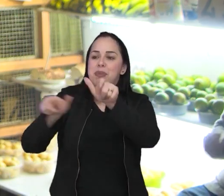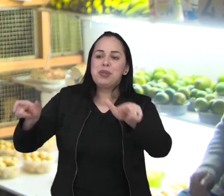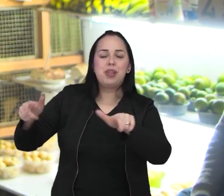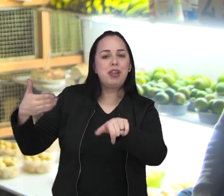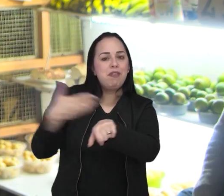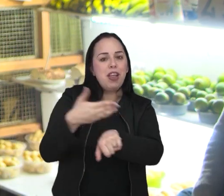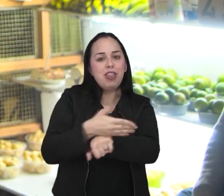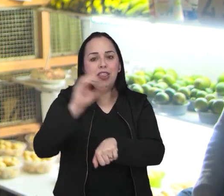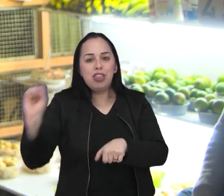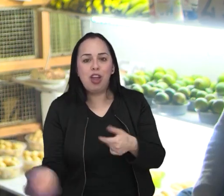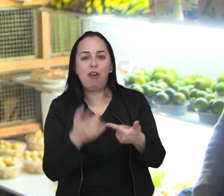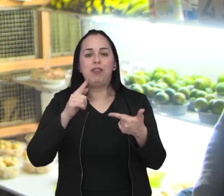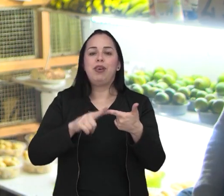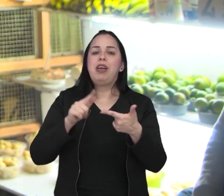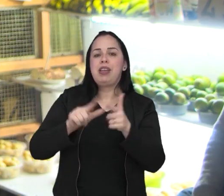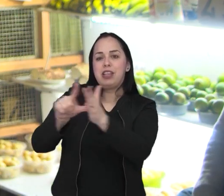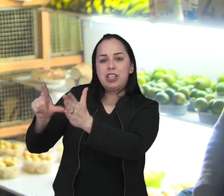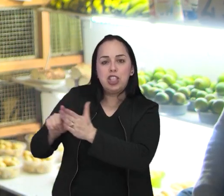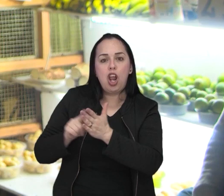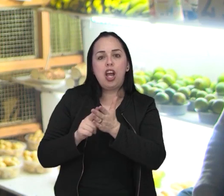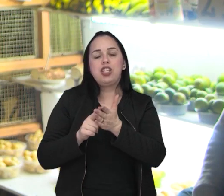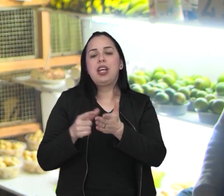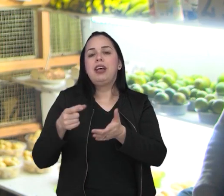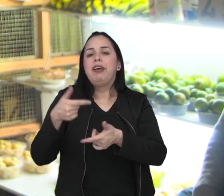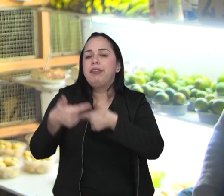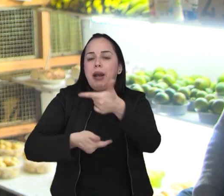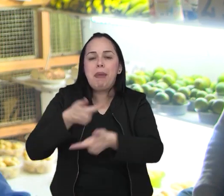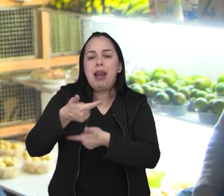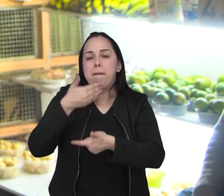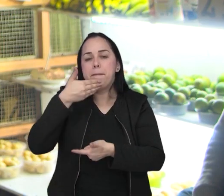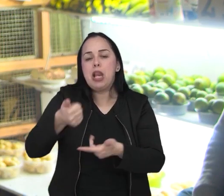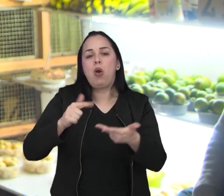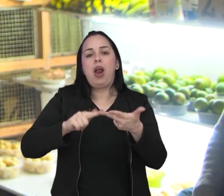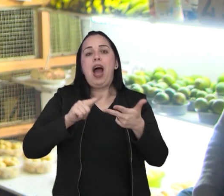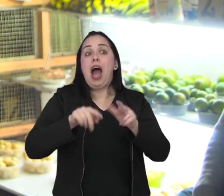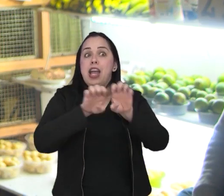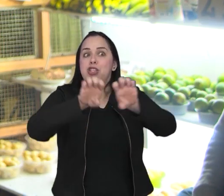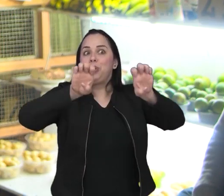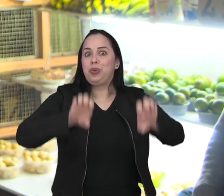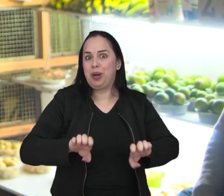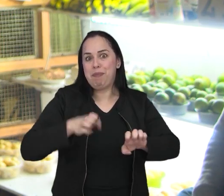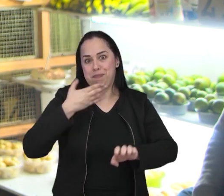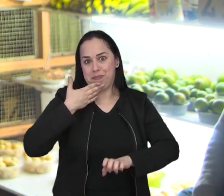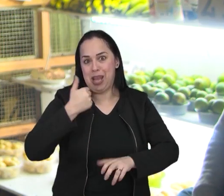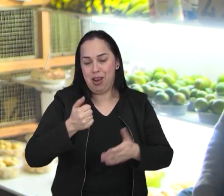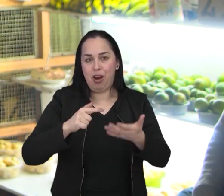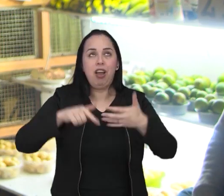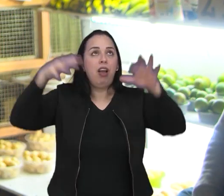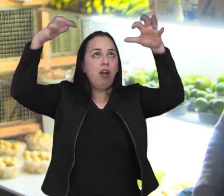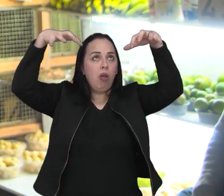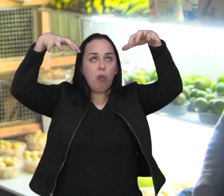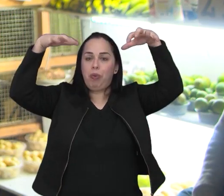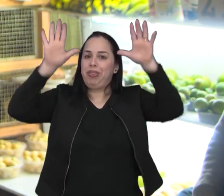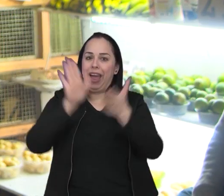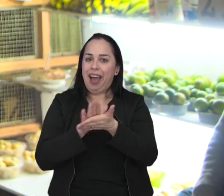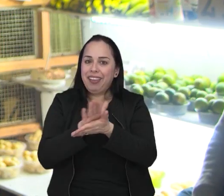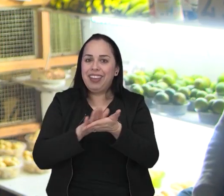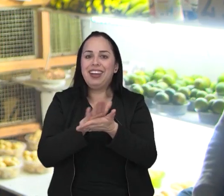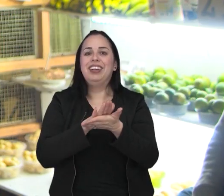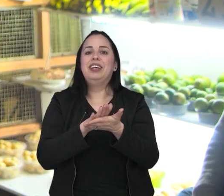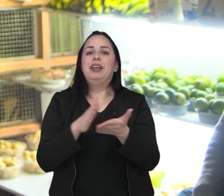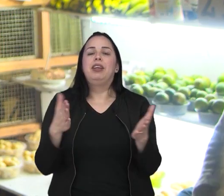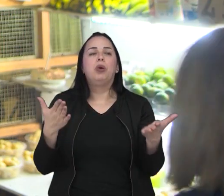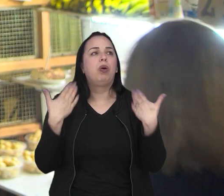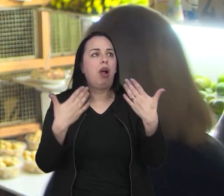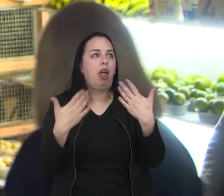trabalharem com mais tranquilidade, com mais estrutura, né, um banheiro arrumado, sem chover, calor também será resolvido,